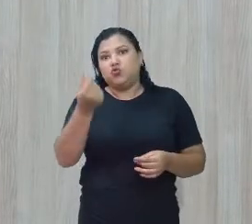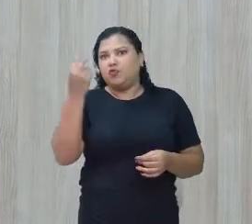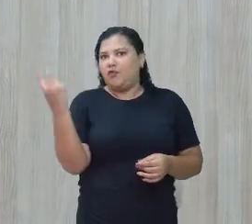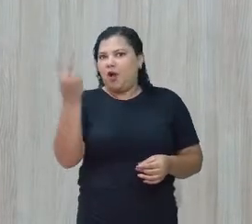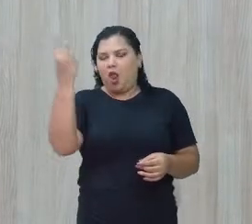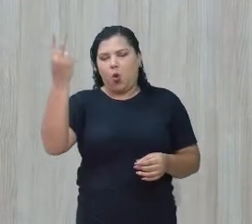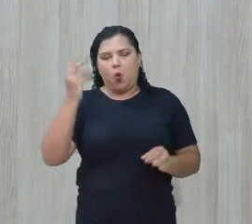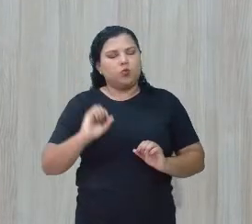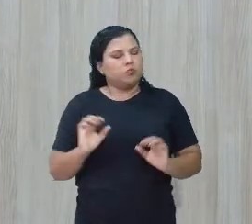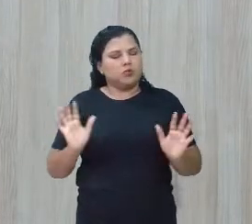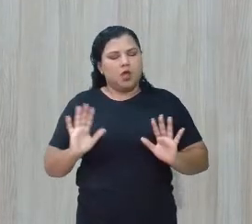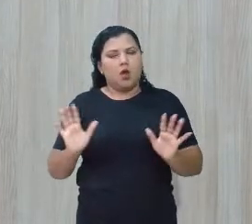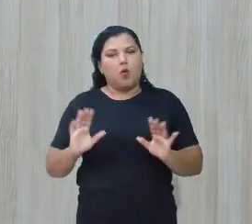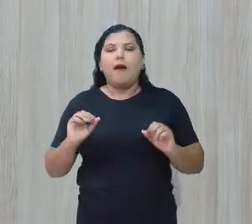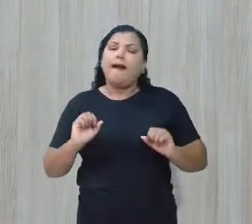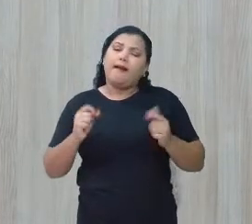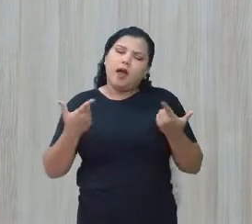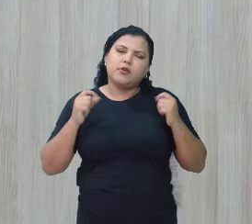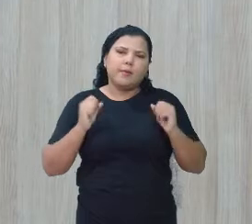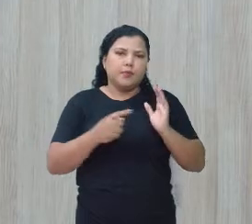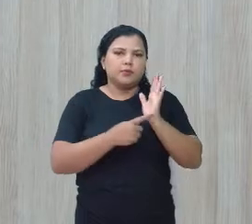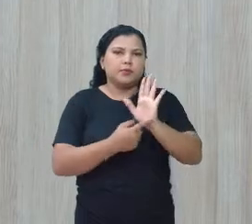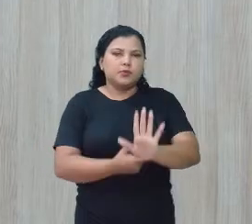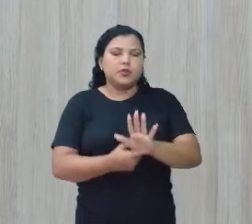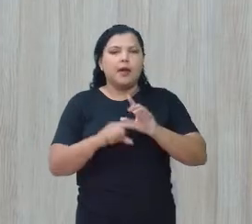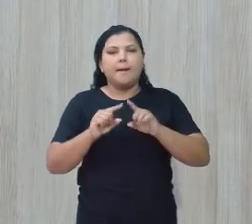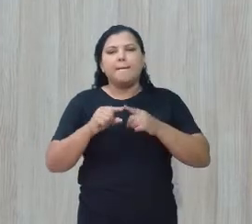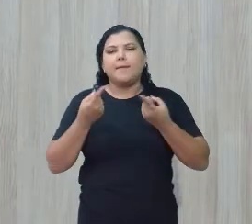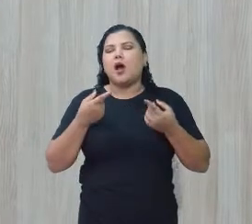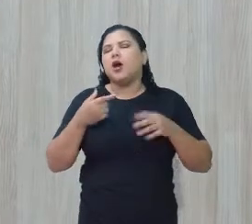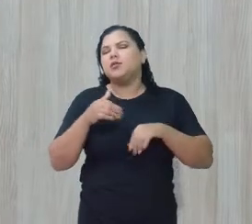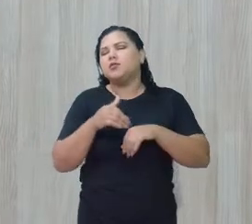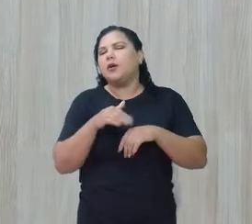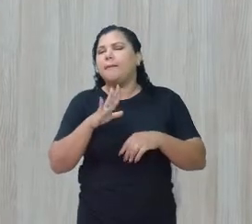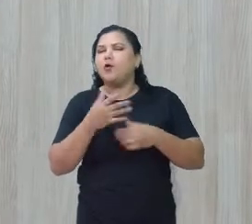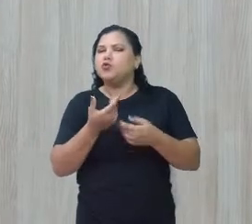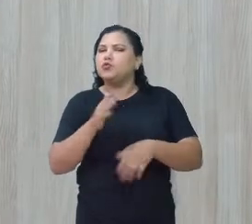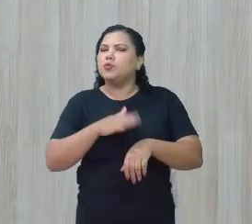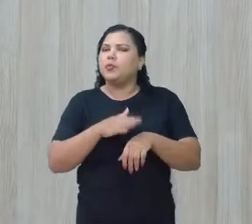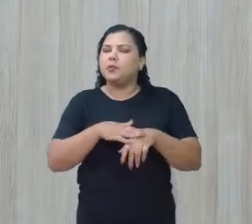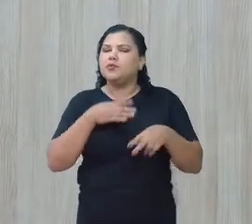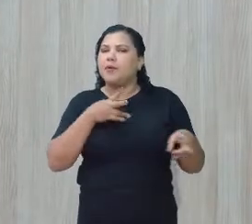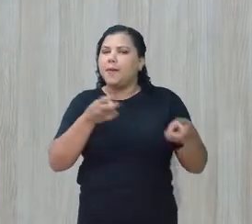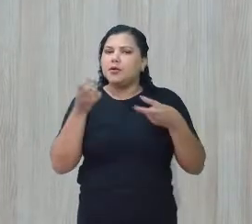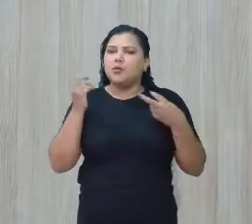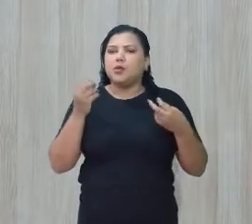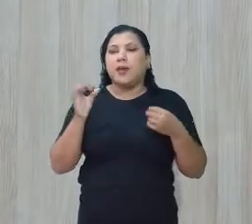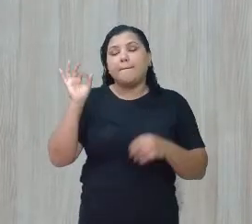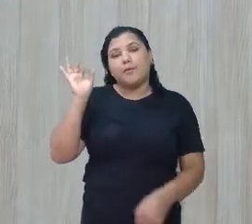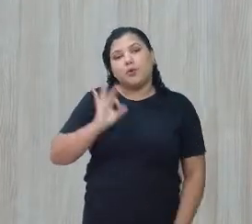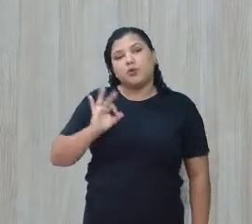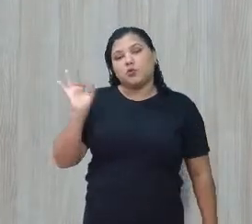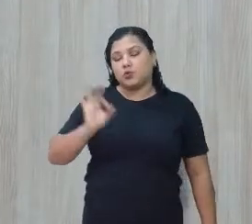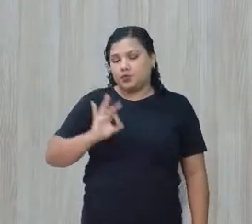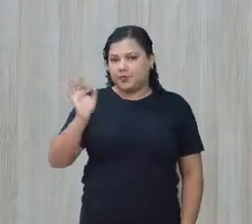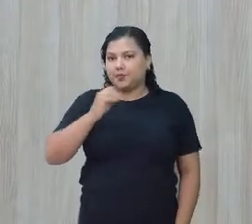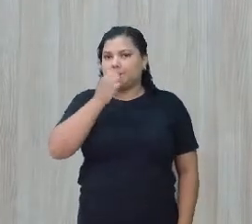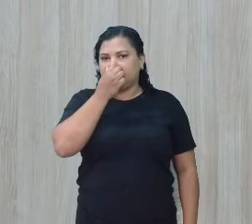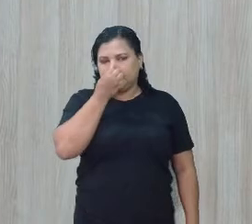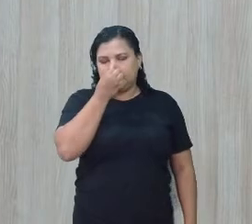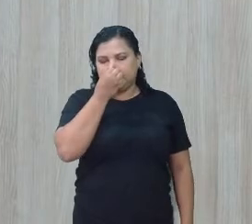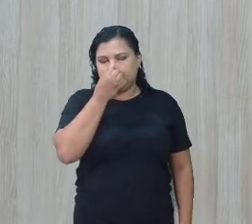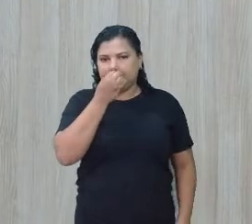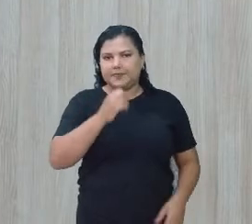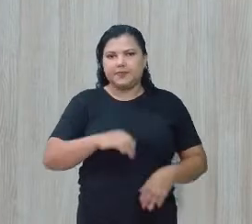porque a gente precisa saber o quanto a gente vai pagar. Mas na maioria das situações, esse valor é medido em percentual,